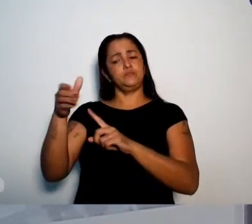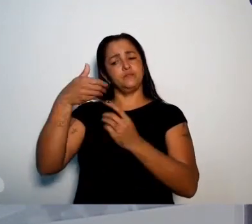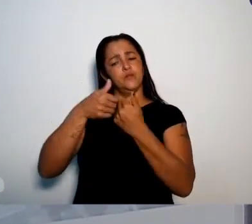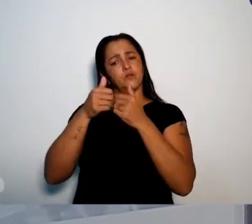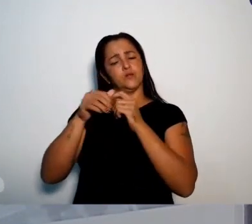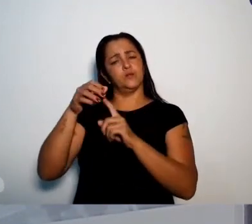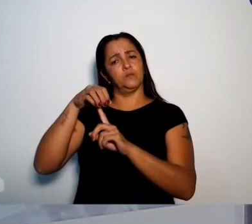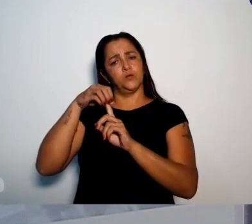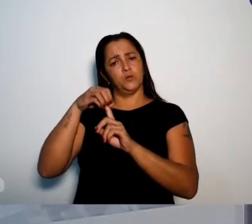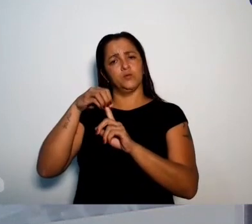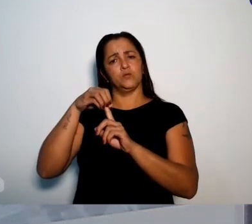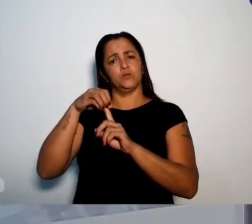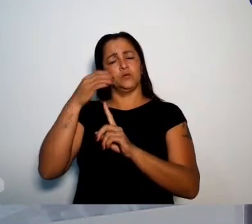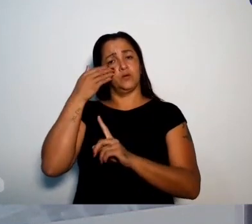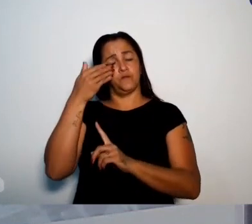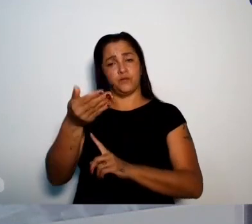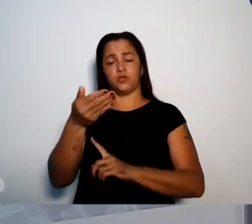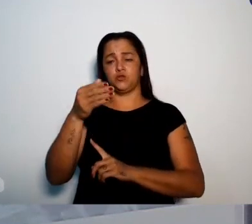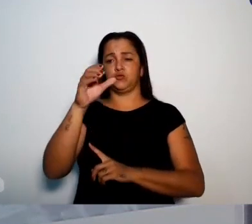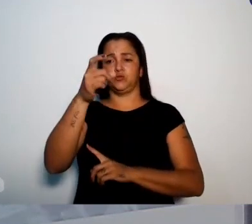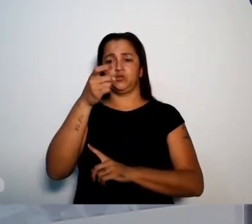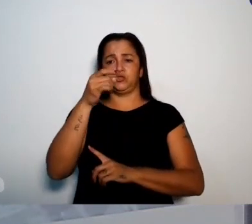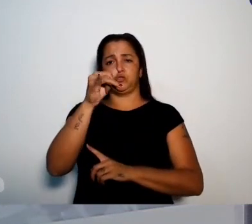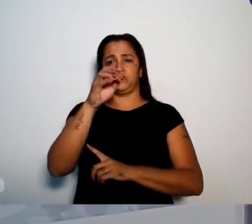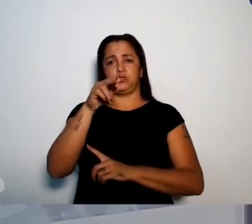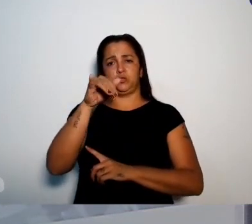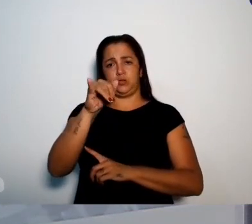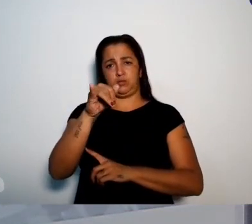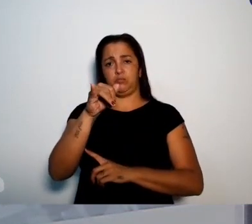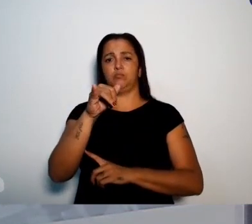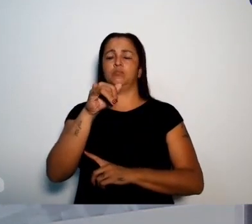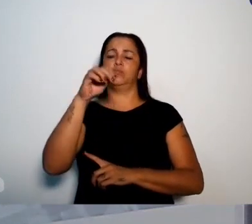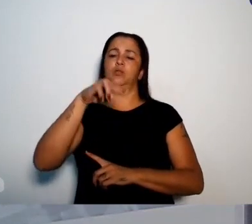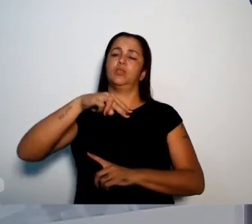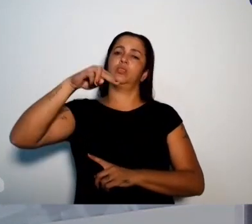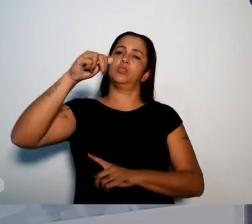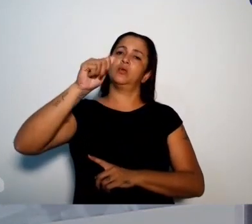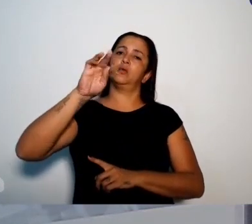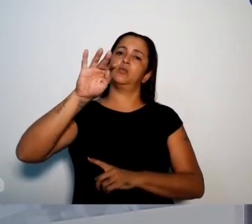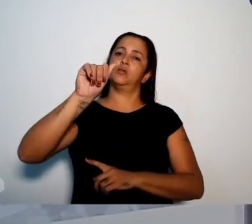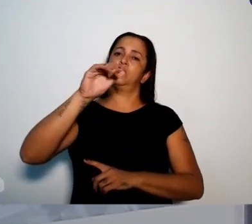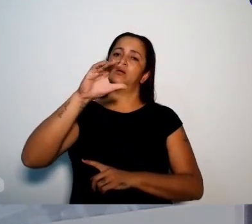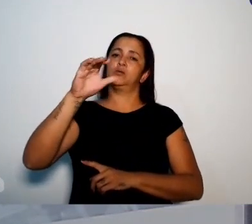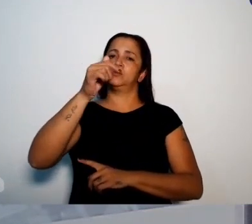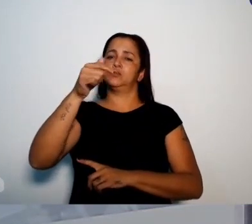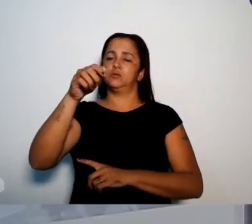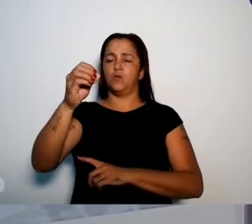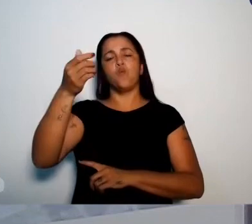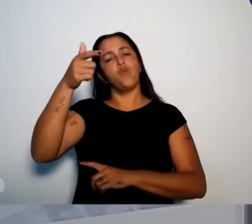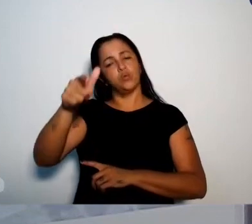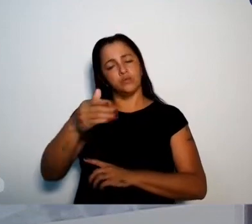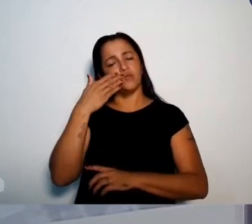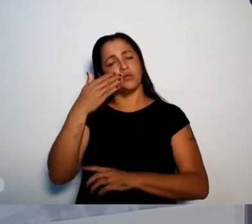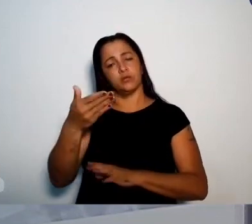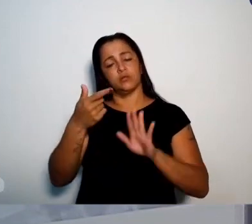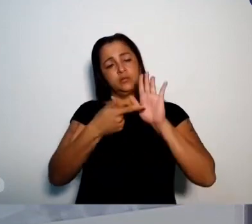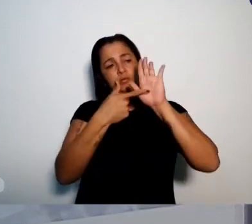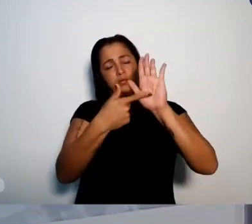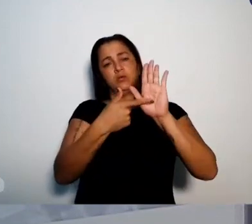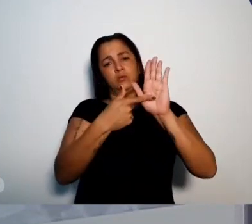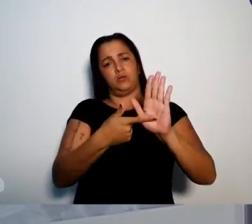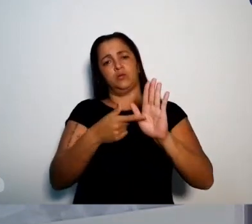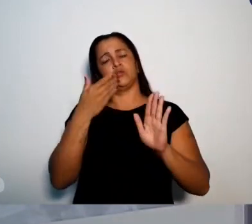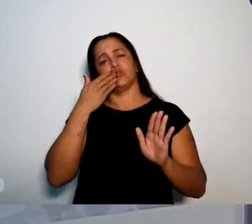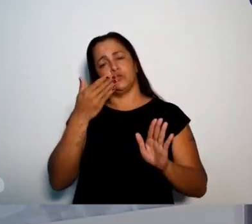ponto ali em frente ao Xiri Natação. Então, mais uma vez, nós estamos reapresentando esse requerimento,